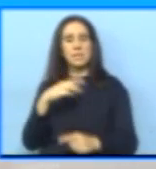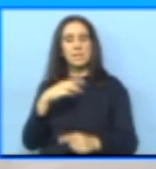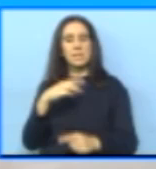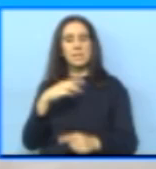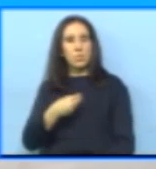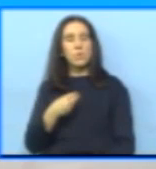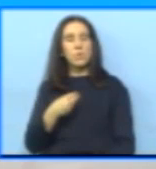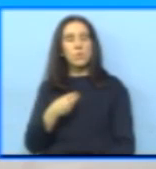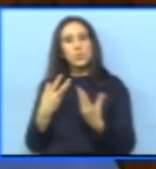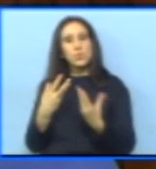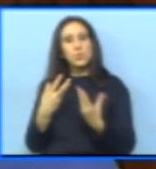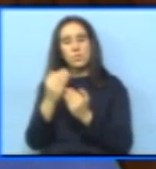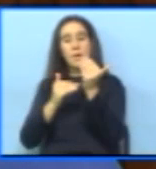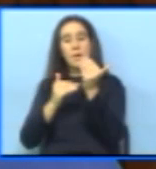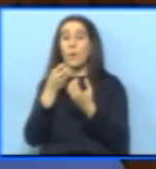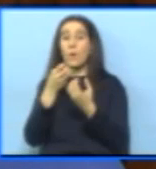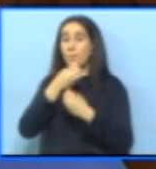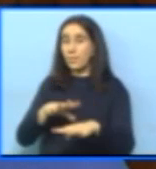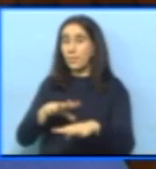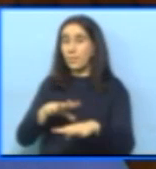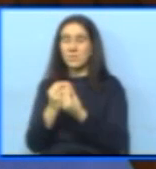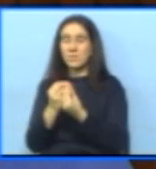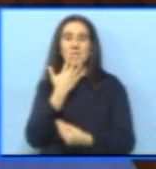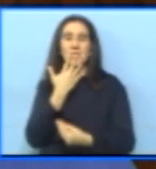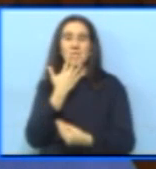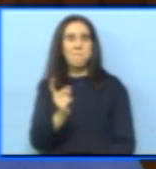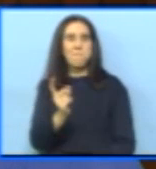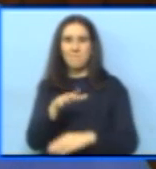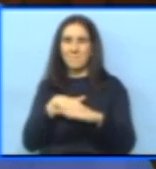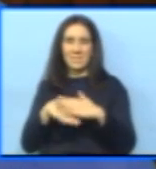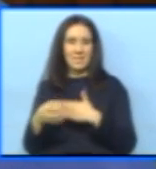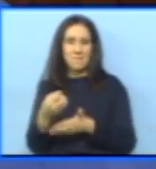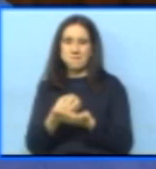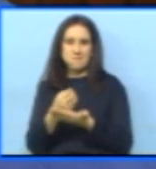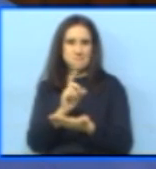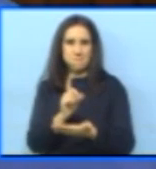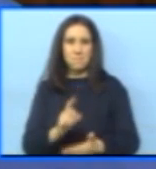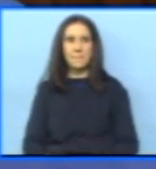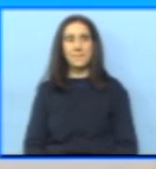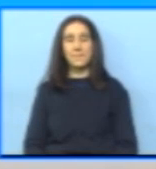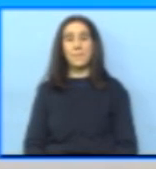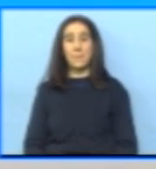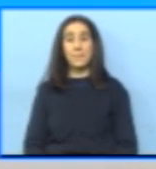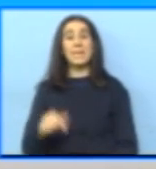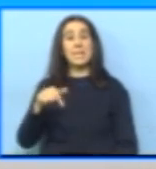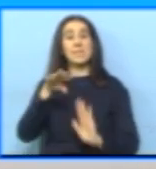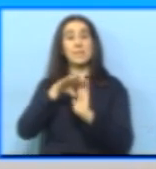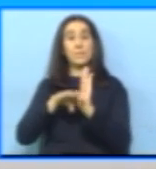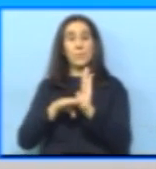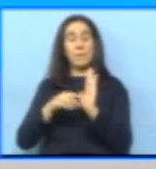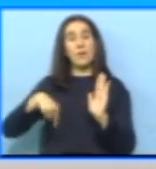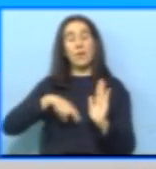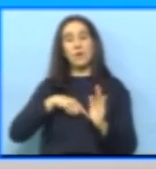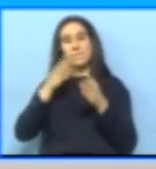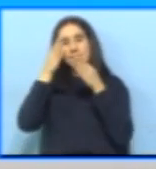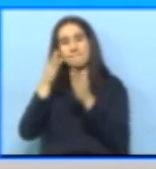constrói-se em conjunto ou perde-se em conjunto. Sozinhos não somos capazes de fazer nada. Nós aqui neste programa centramos atenções agora em